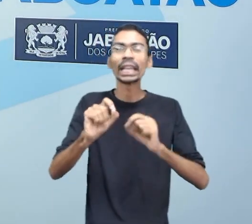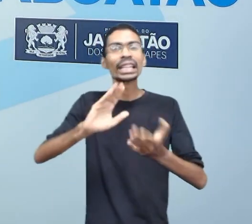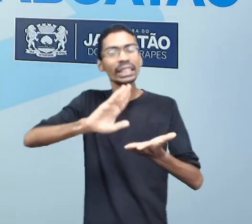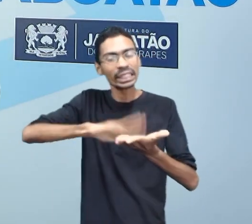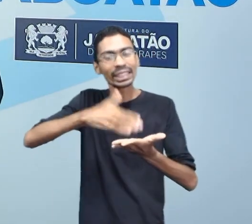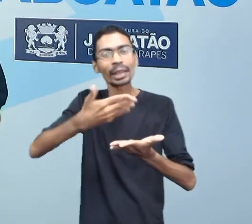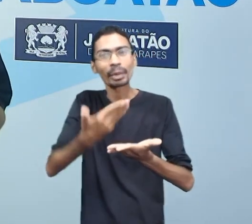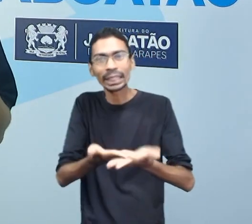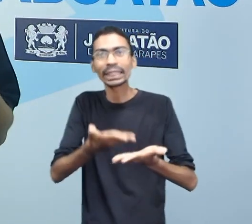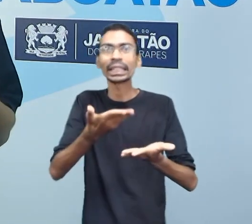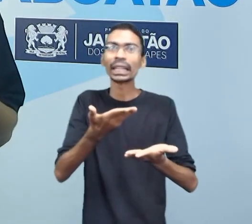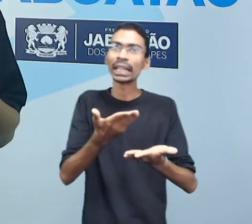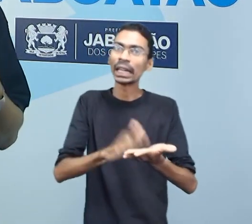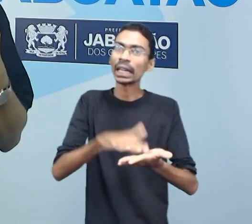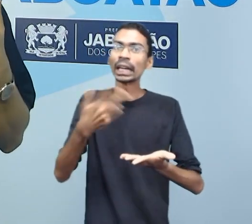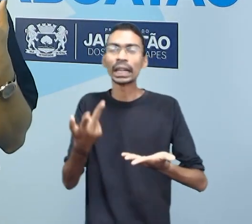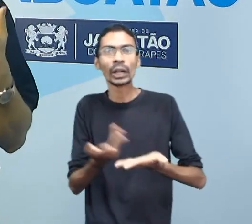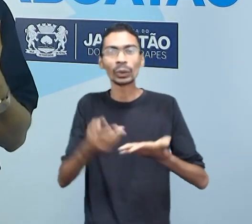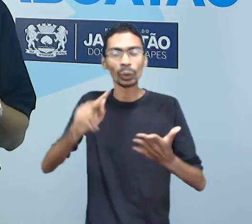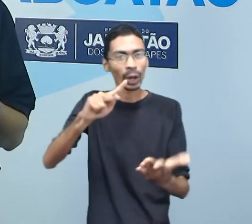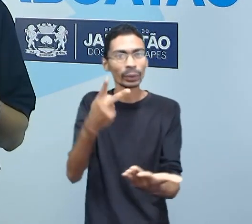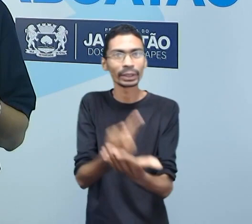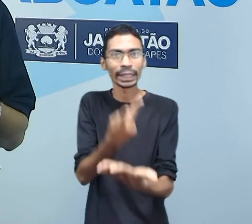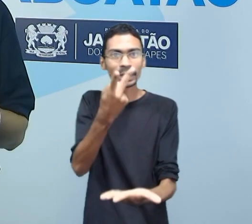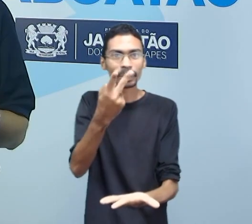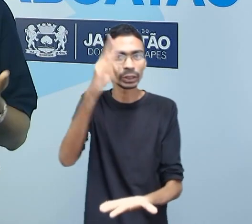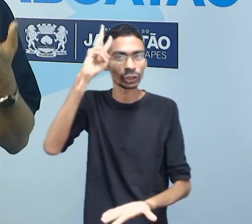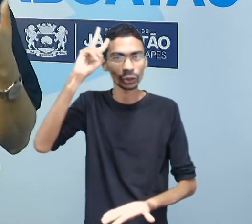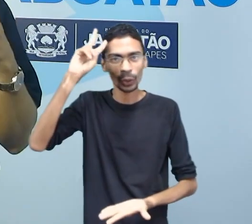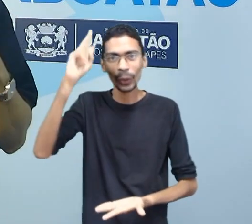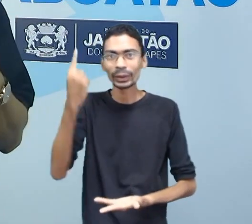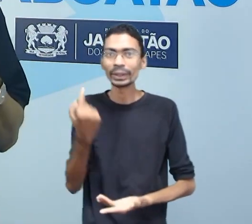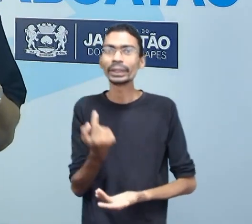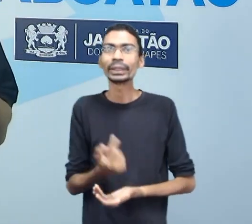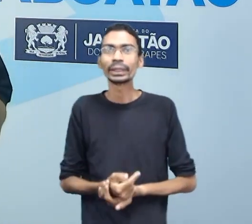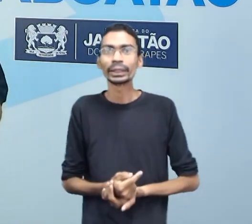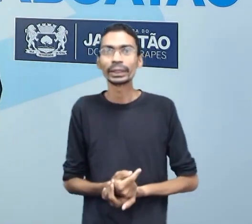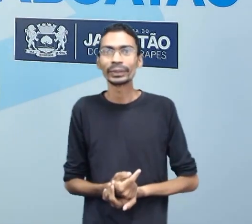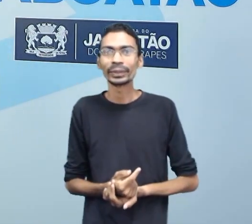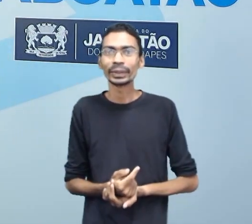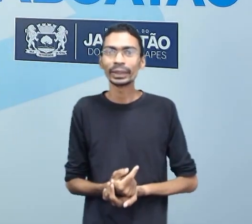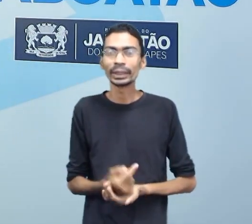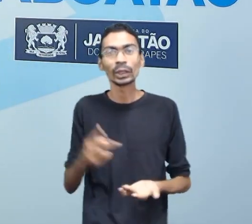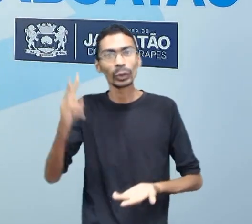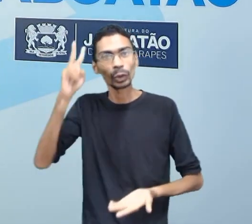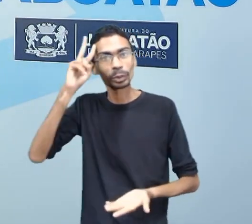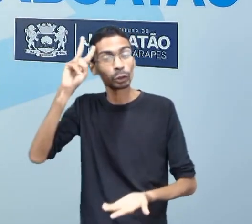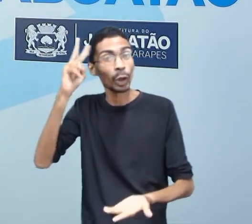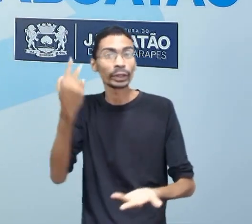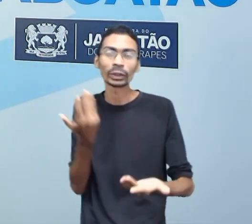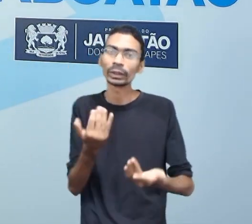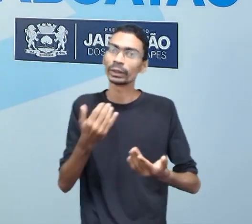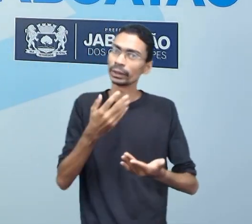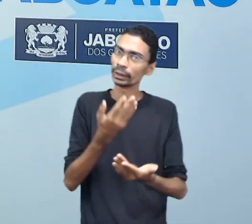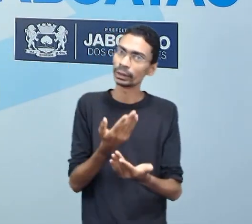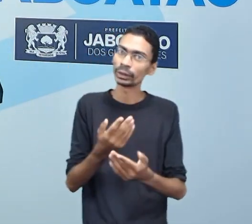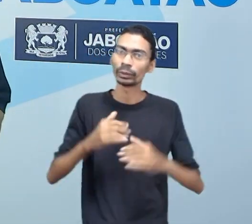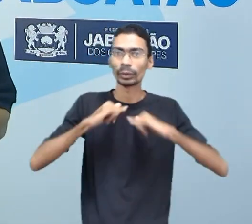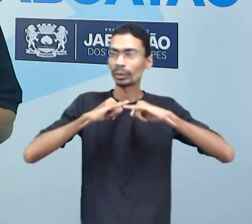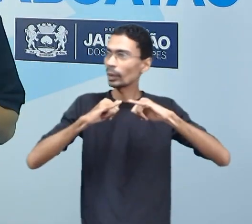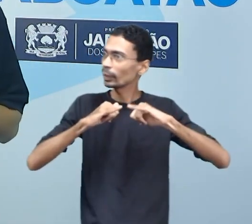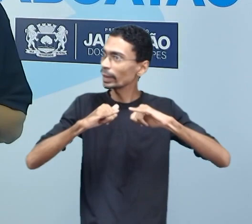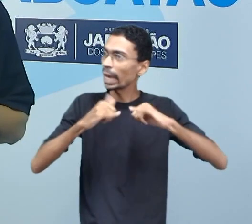interpretar criticamente os acontecimentos históricos então é sobre ele que nós iremos falar desta